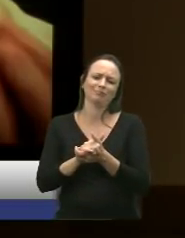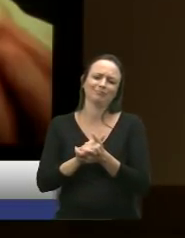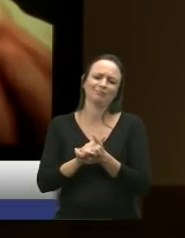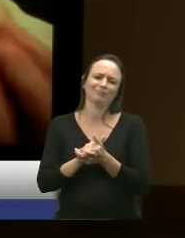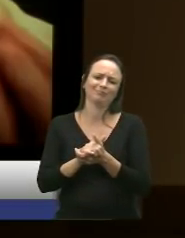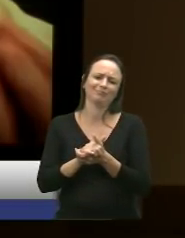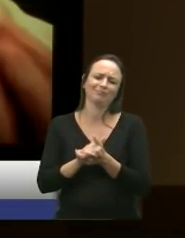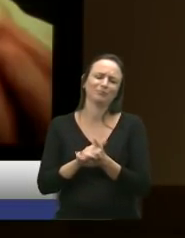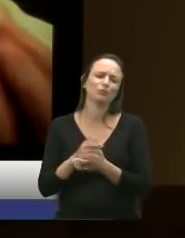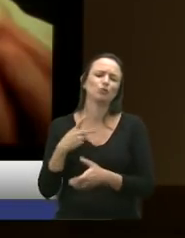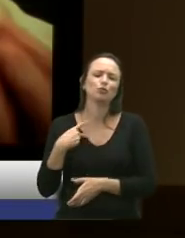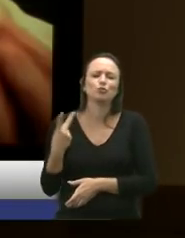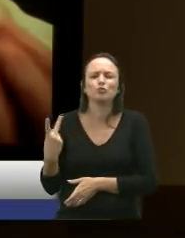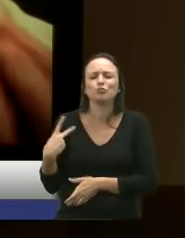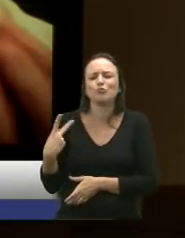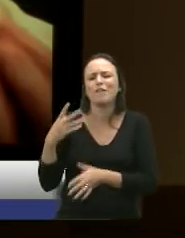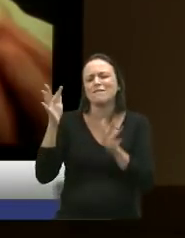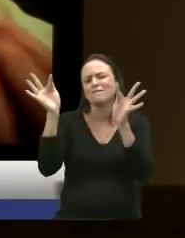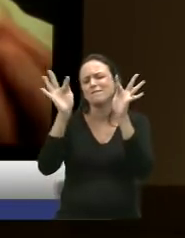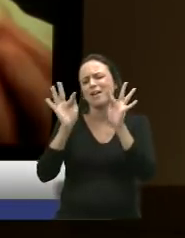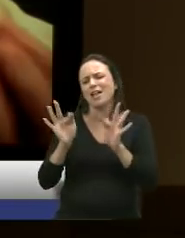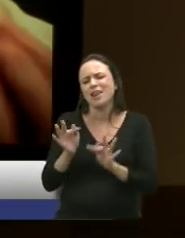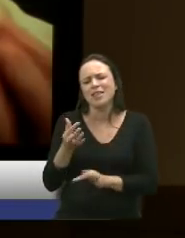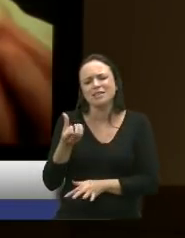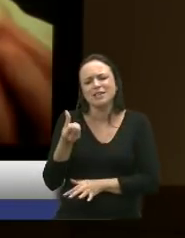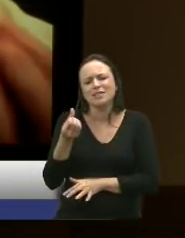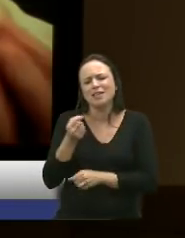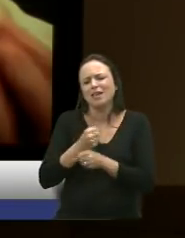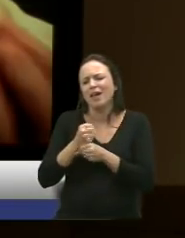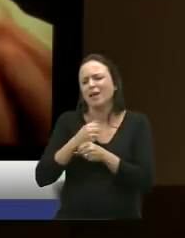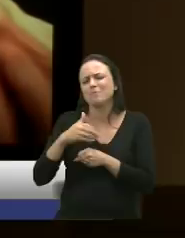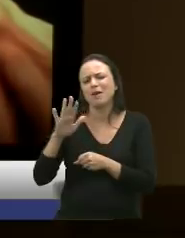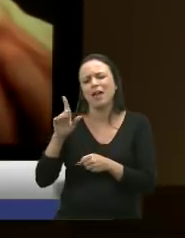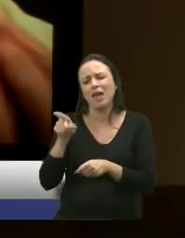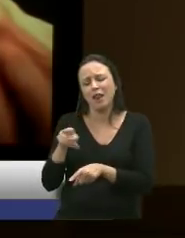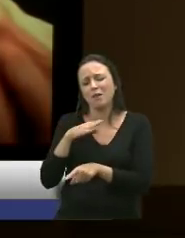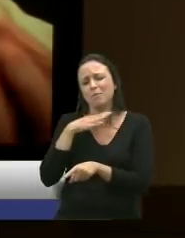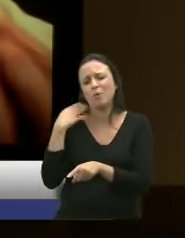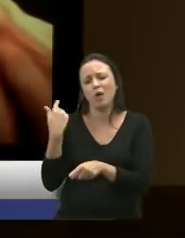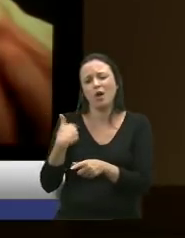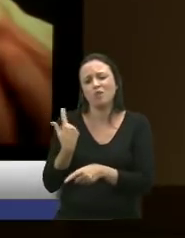Nós fomos felizes juntos, mais de 60 anos, ela morreu, estou sozinho agora.